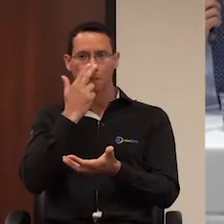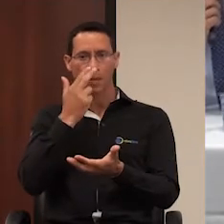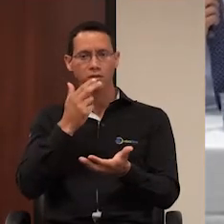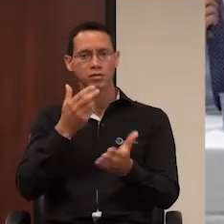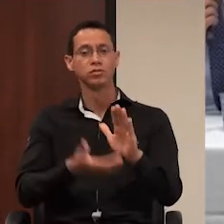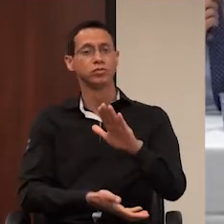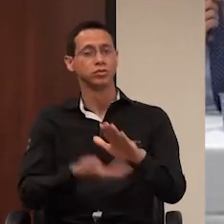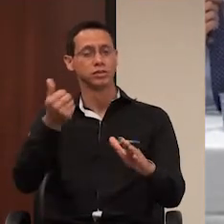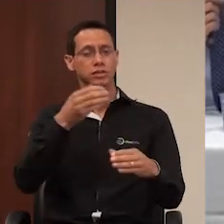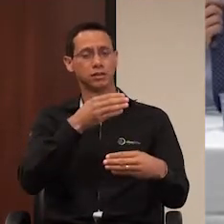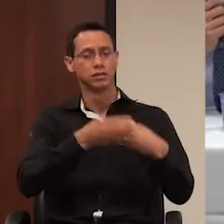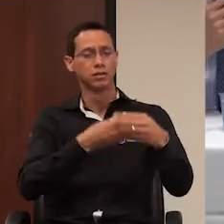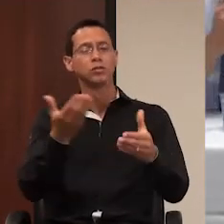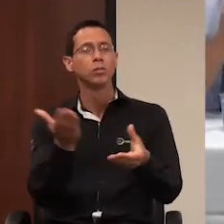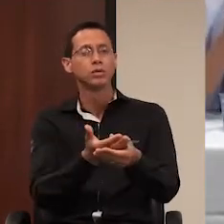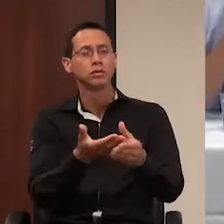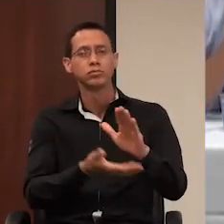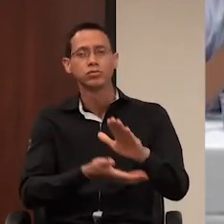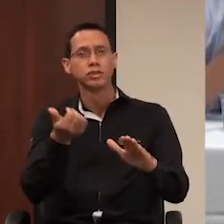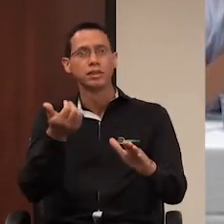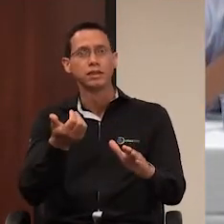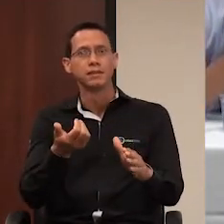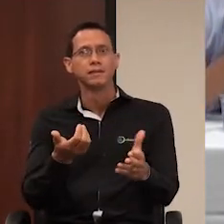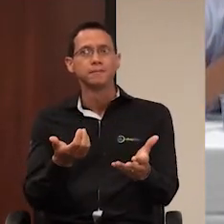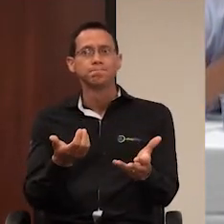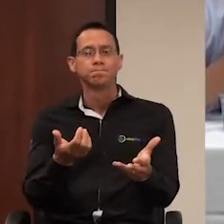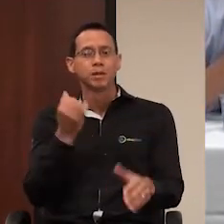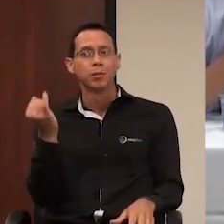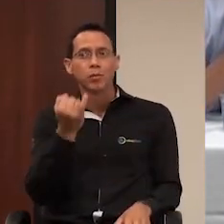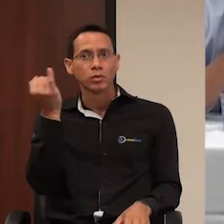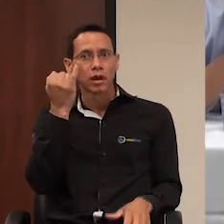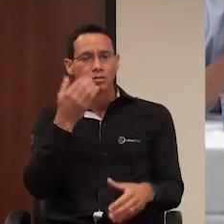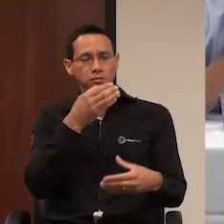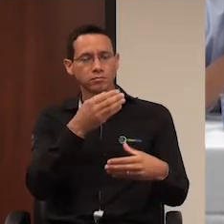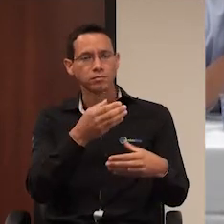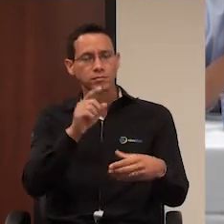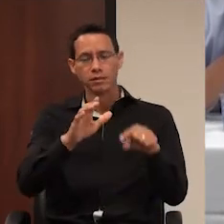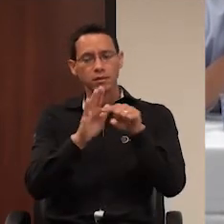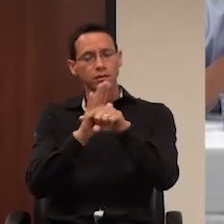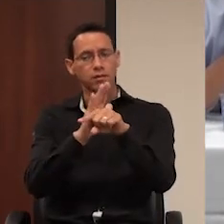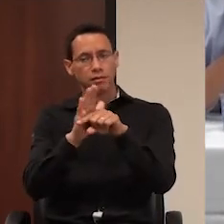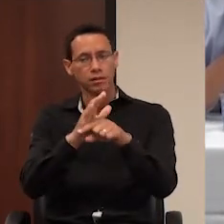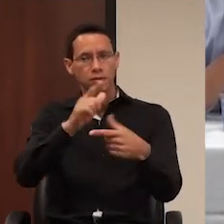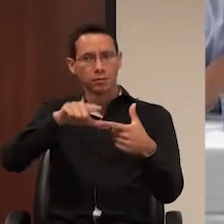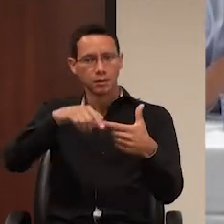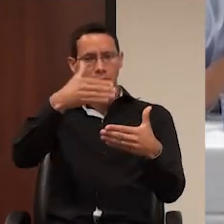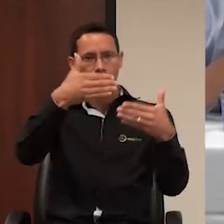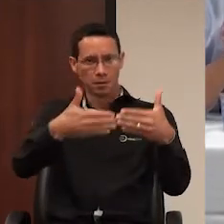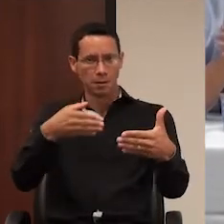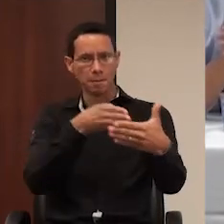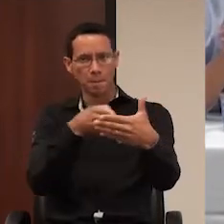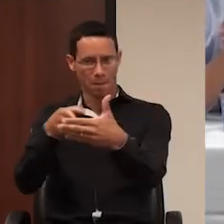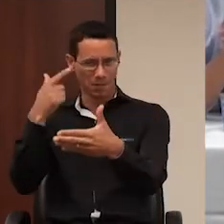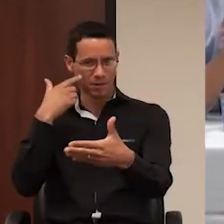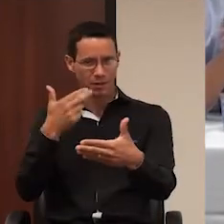processo aquilo que ele tinha de mais essencial, né? Que é a investigação dessas barreiras. Porque sem investigar